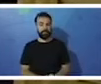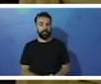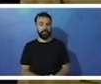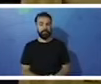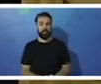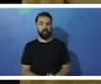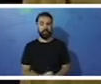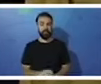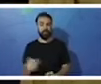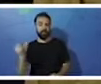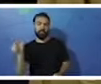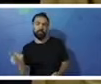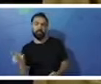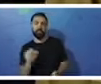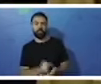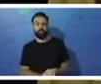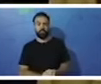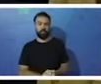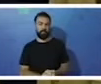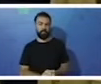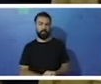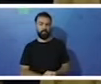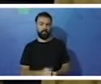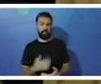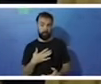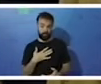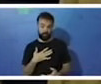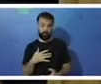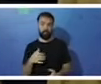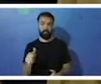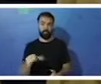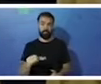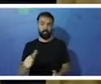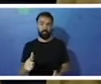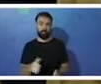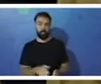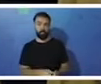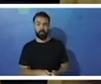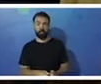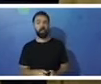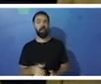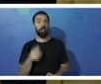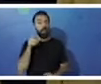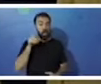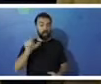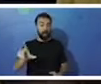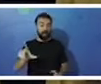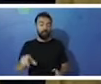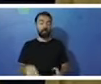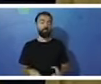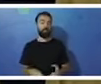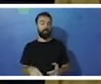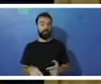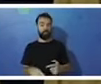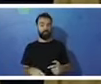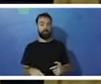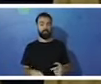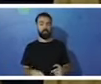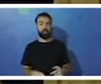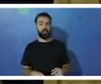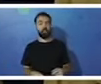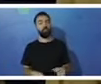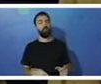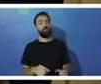A Tereza diz o seguinte: minha estimativa é de que é possível subtrair 10